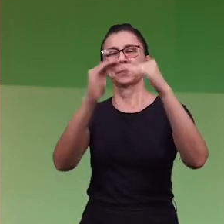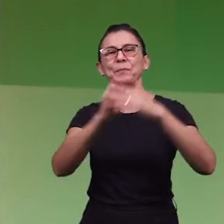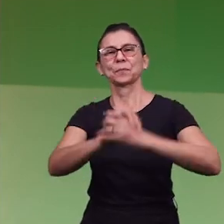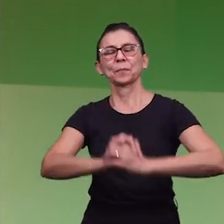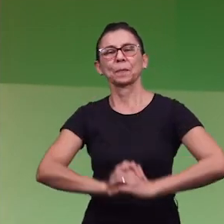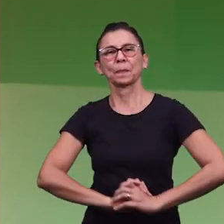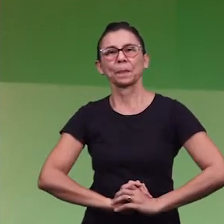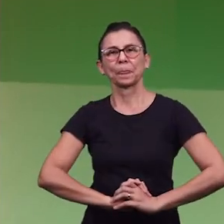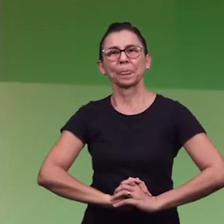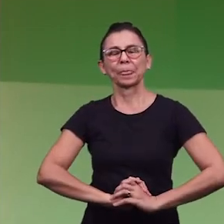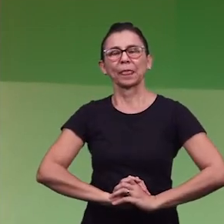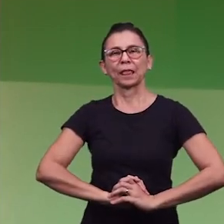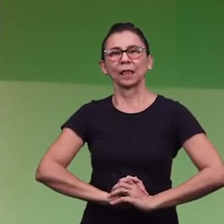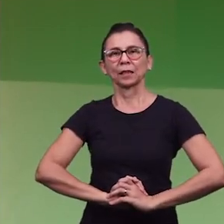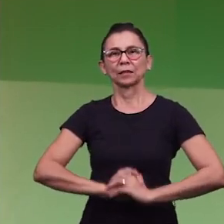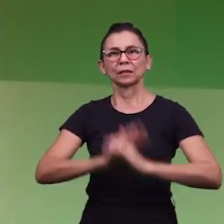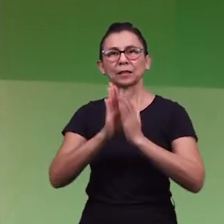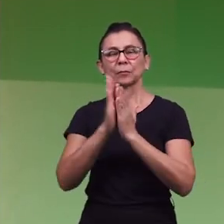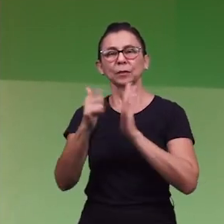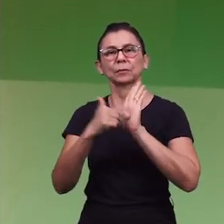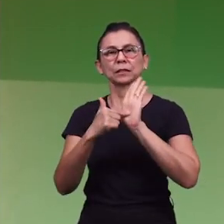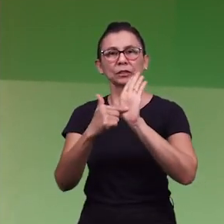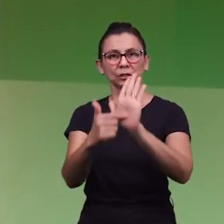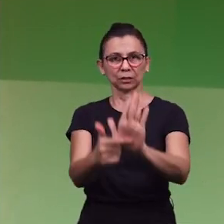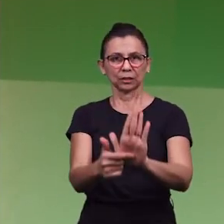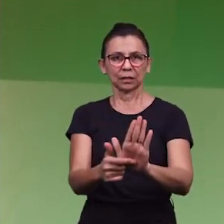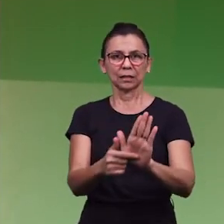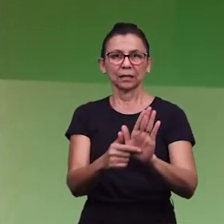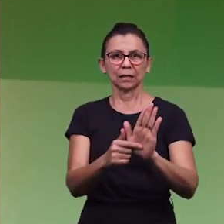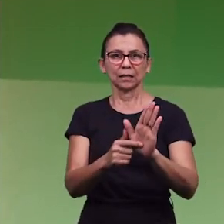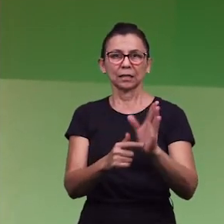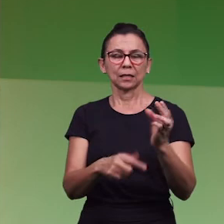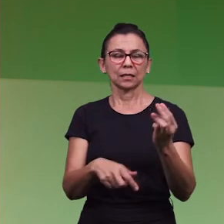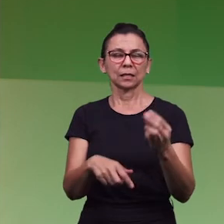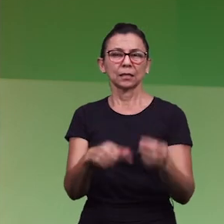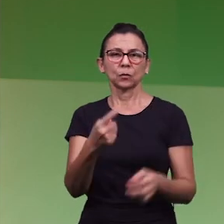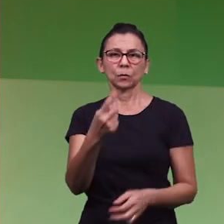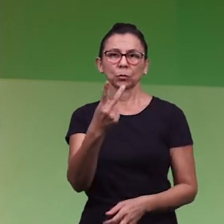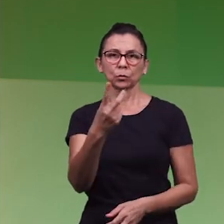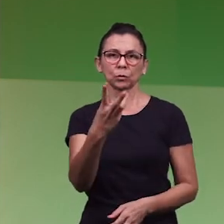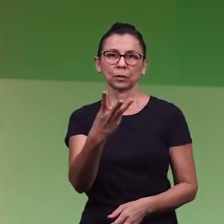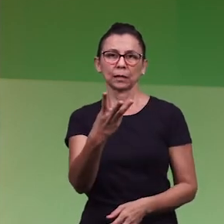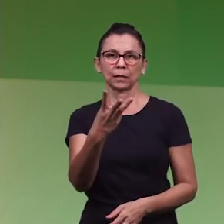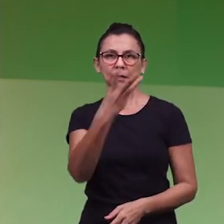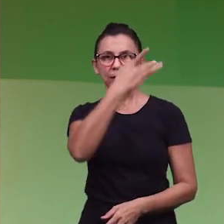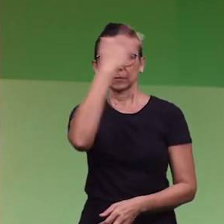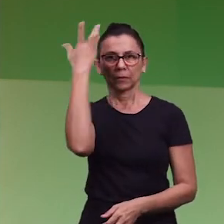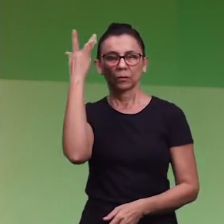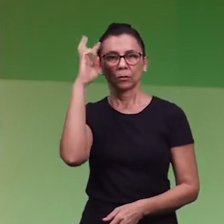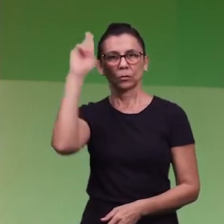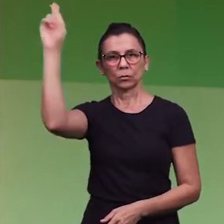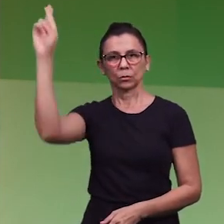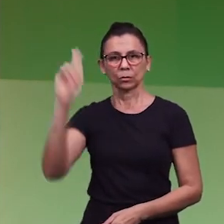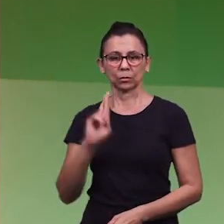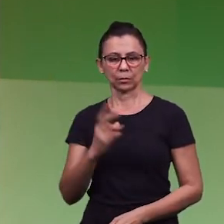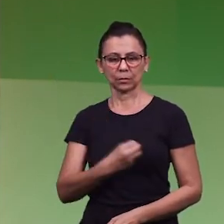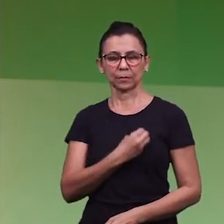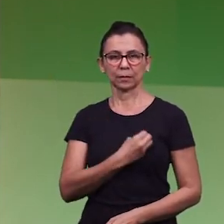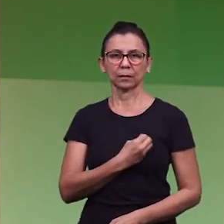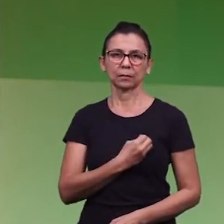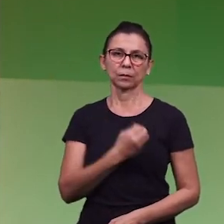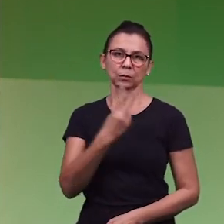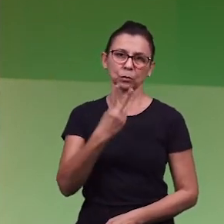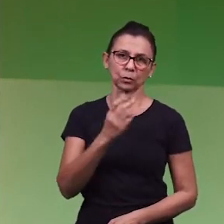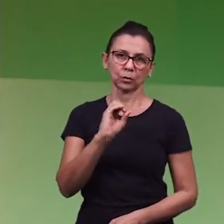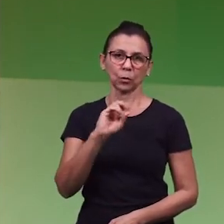tem ali, a palavra do Senhor diz que basta que haja 2 ou 3 reunidos, o Senhor se faz presente. Ou seja, é na